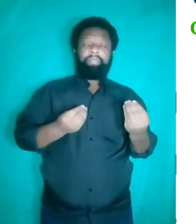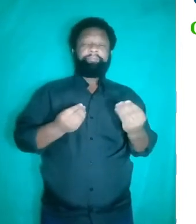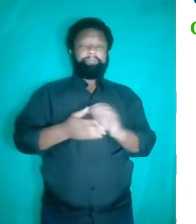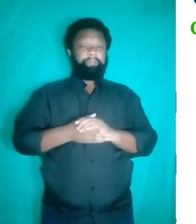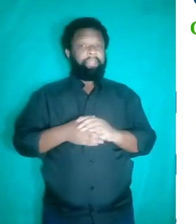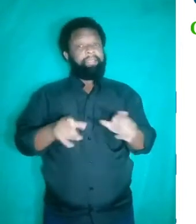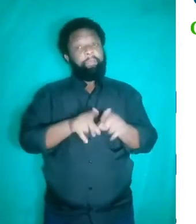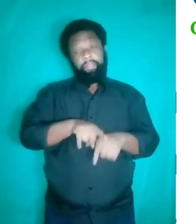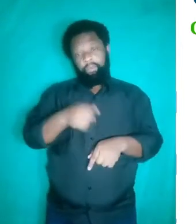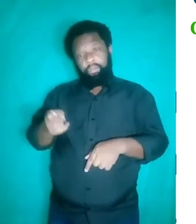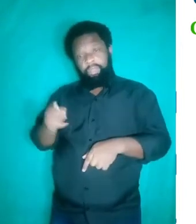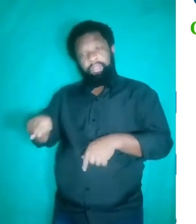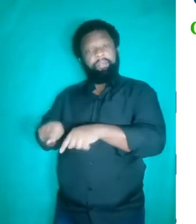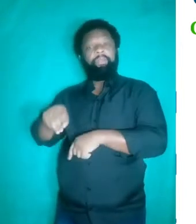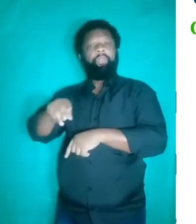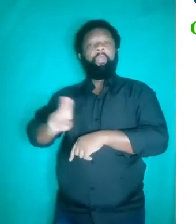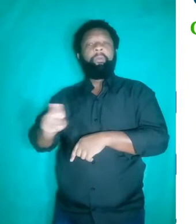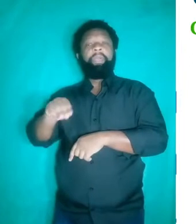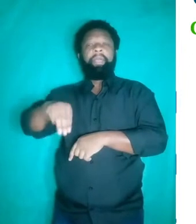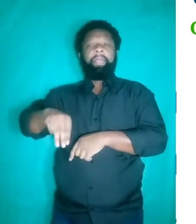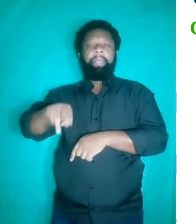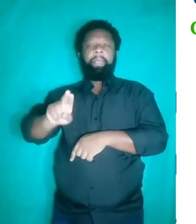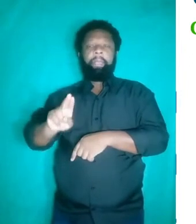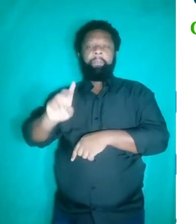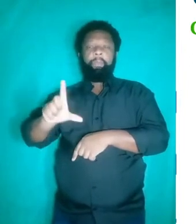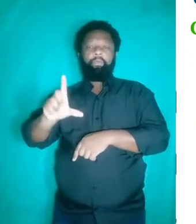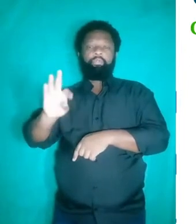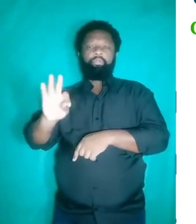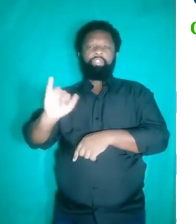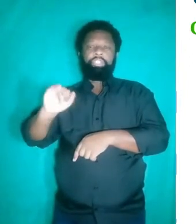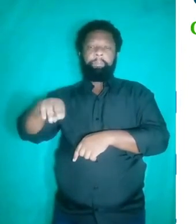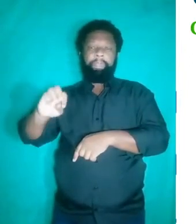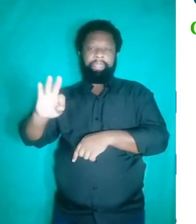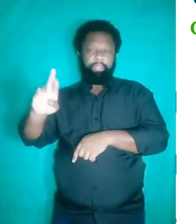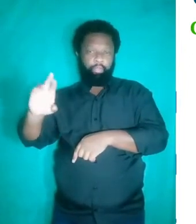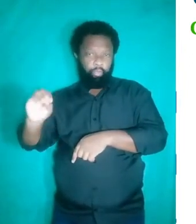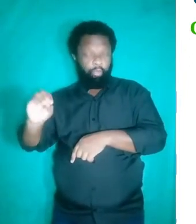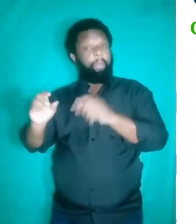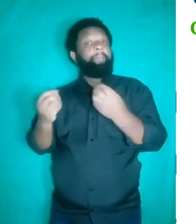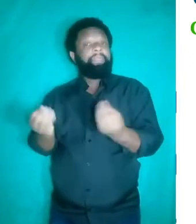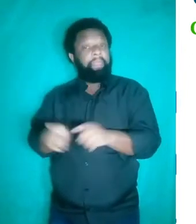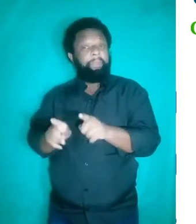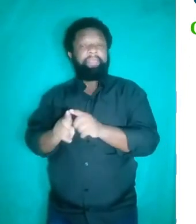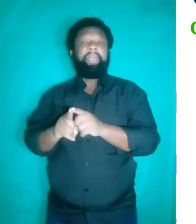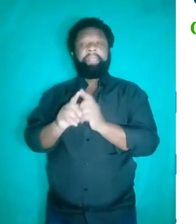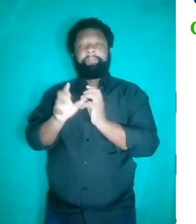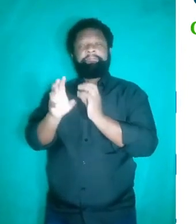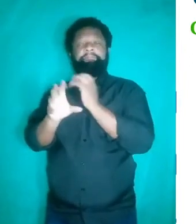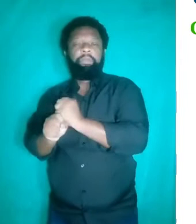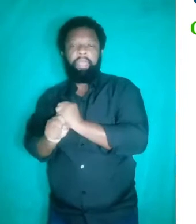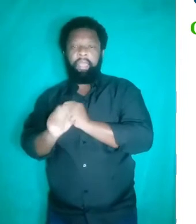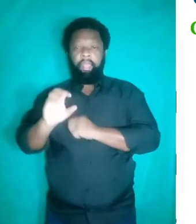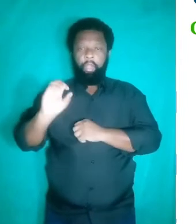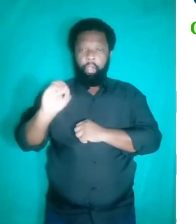não se mede com galvanômetro. E, finalmente, o multímetro. Ele faz inúmeras medições, como oímetro, ou seja,